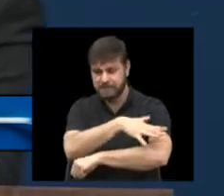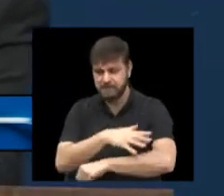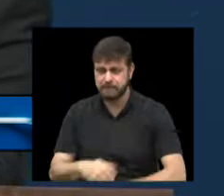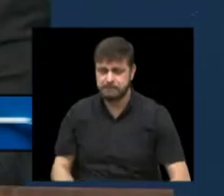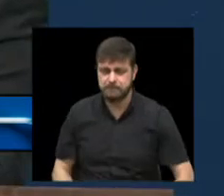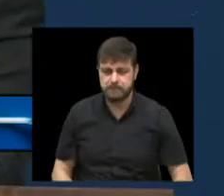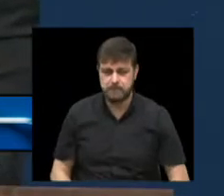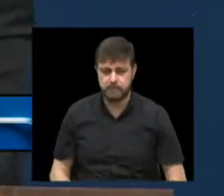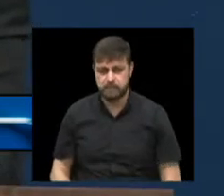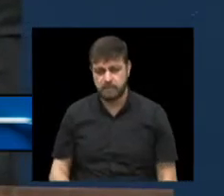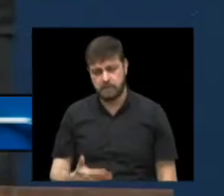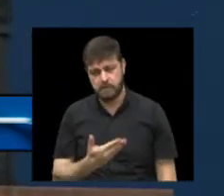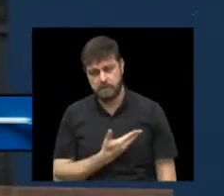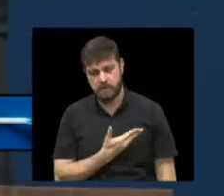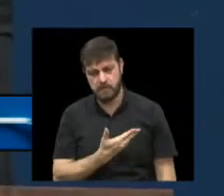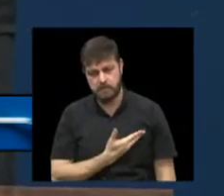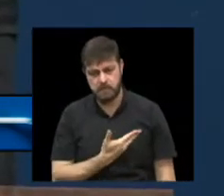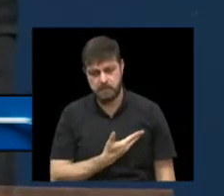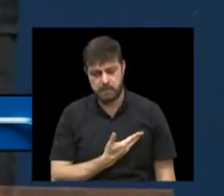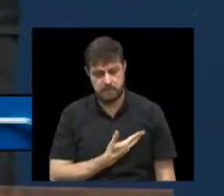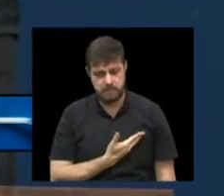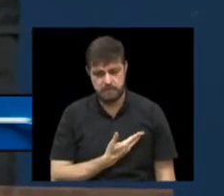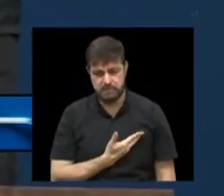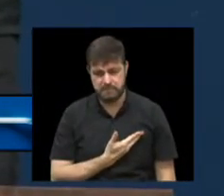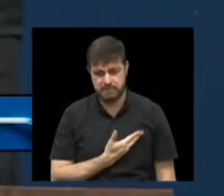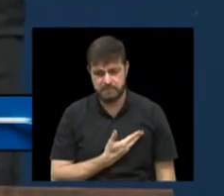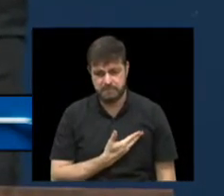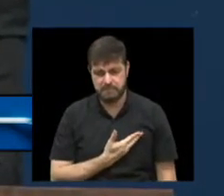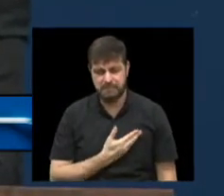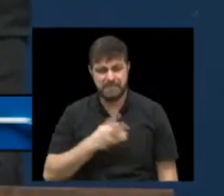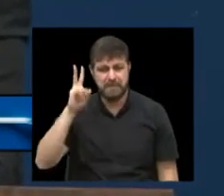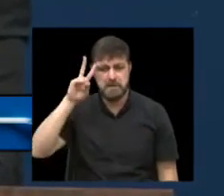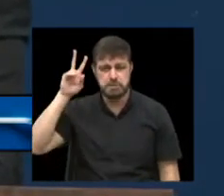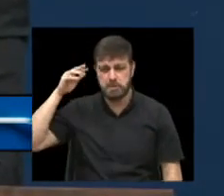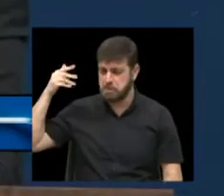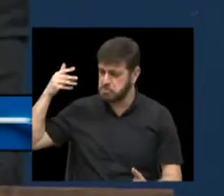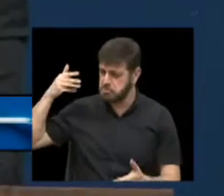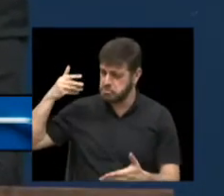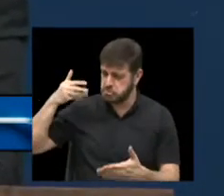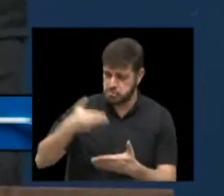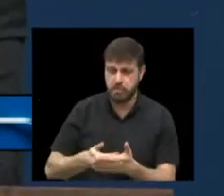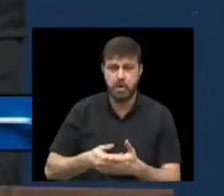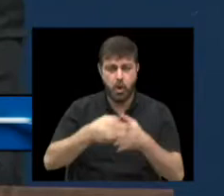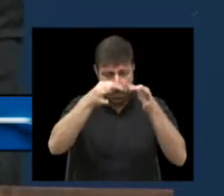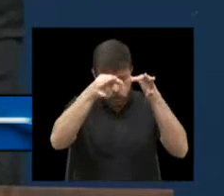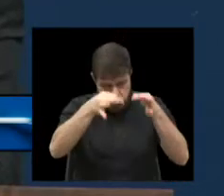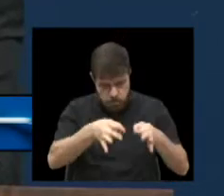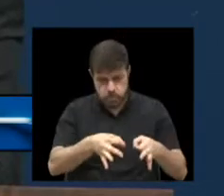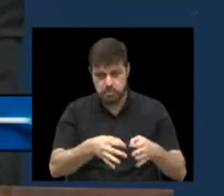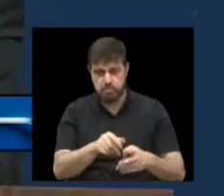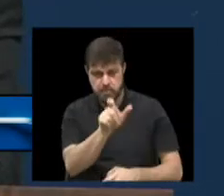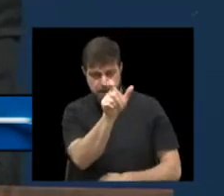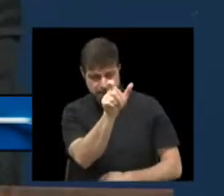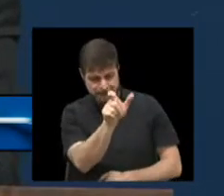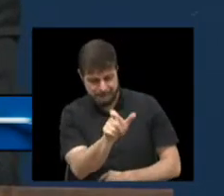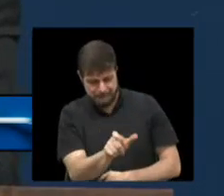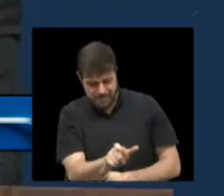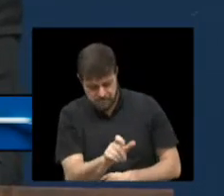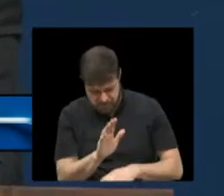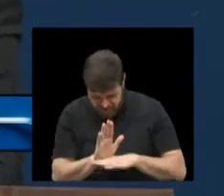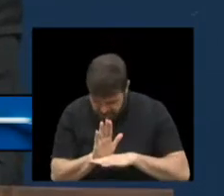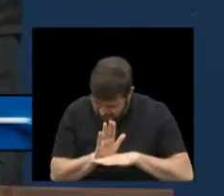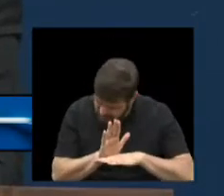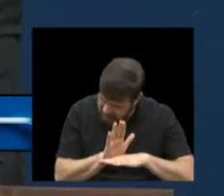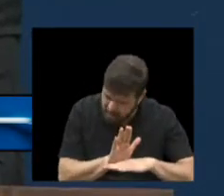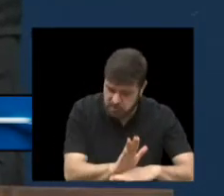Flores, amigo aqui nessa casa, por todo este histórico, é justo essa homenagem a quem contribuiu na